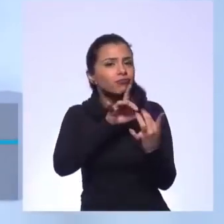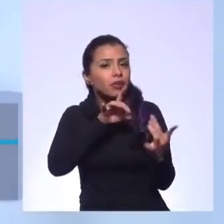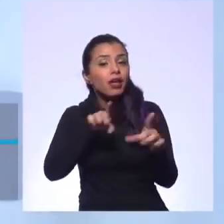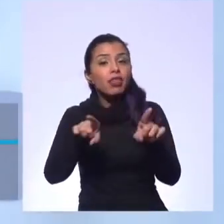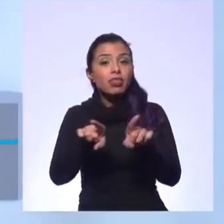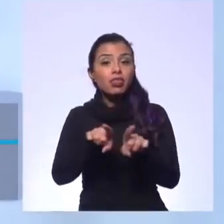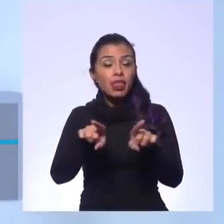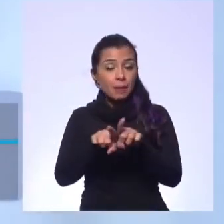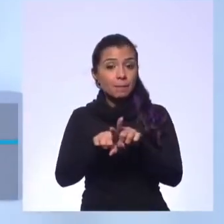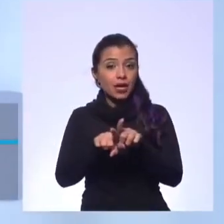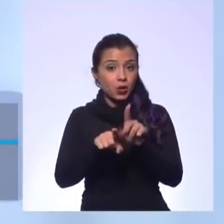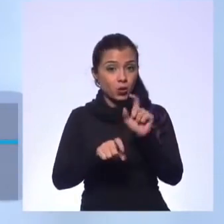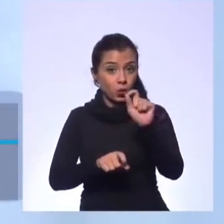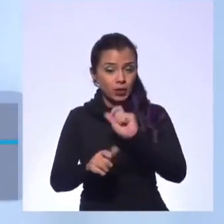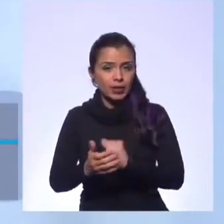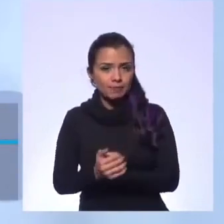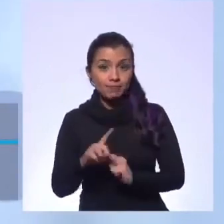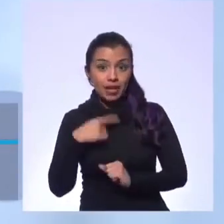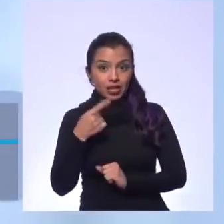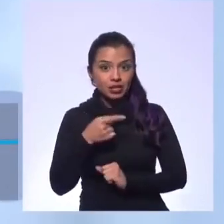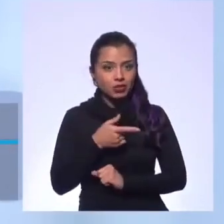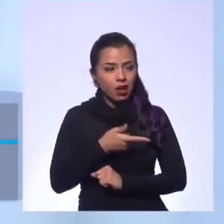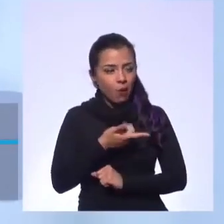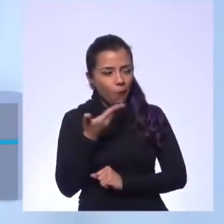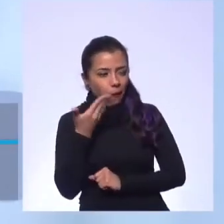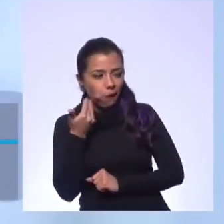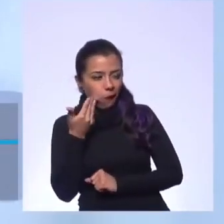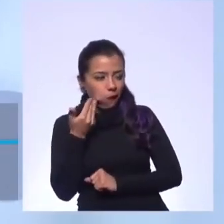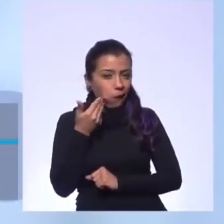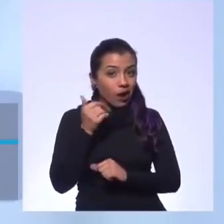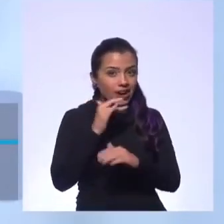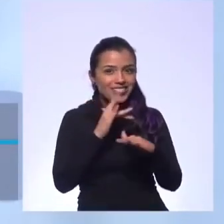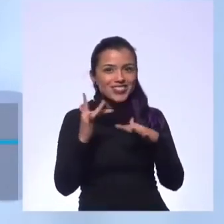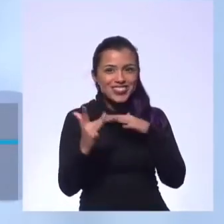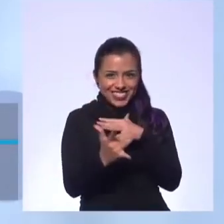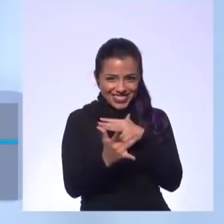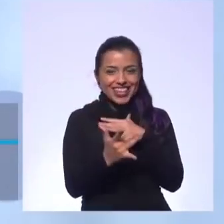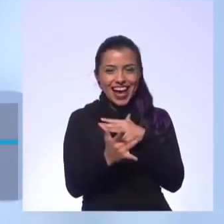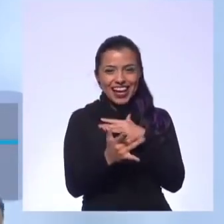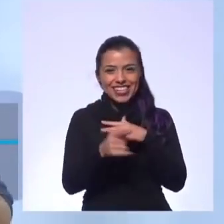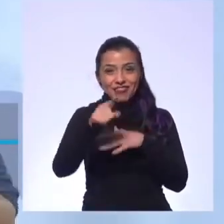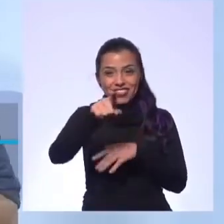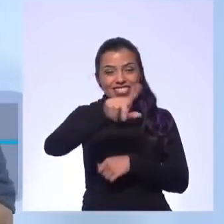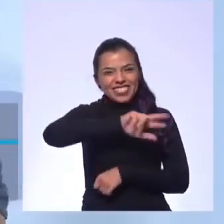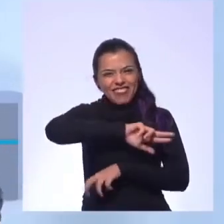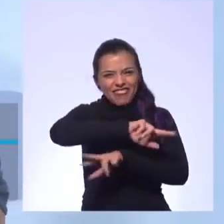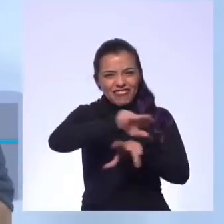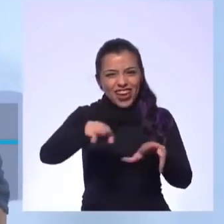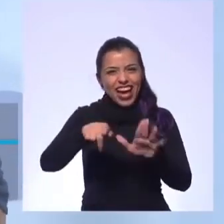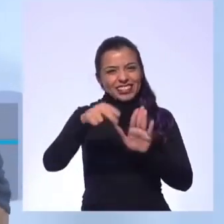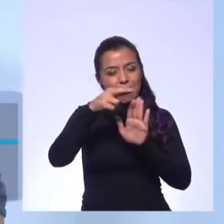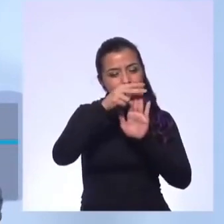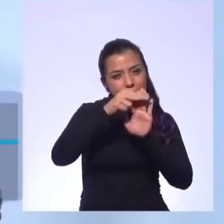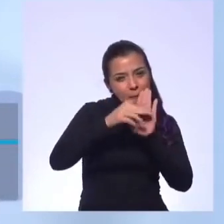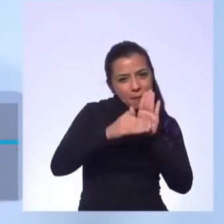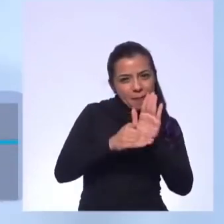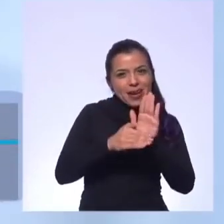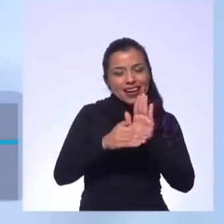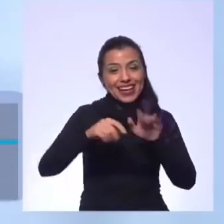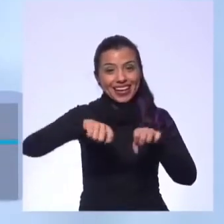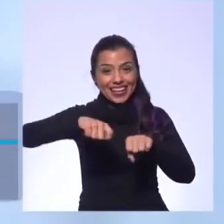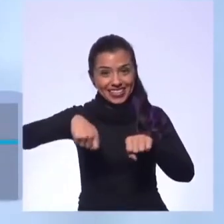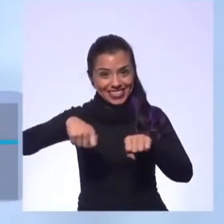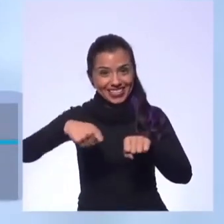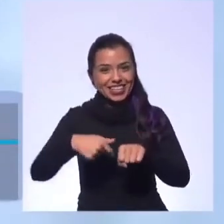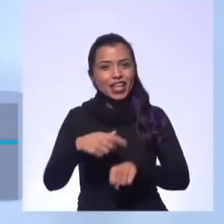vocês. A gente andou stalkeando aí as redes sociais, o pessoal está postando várias receitas. Lembra de postar, tentar postar a receita em inglês aí. Eu